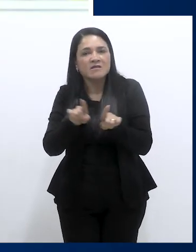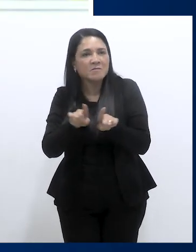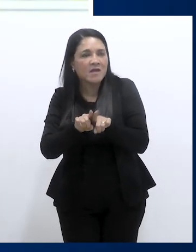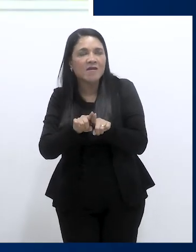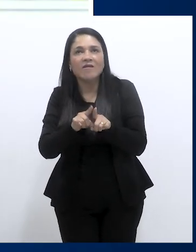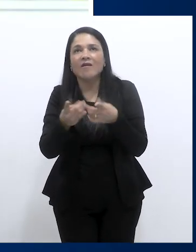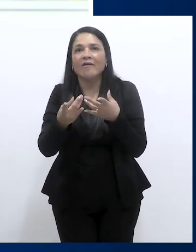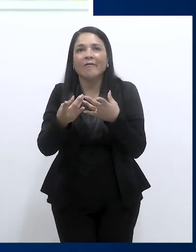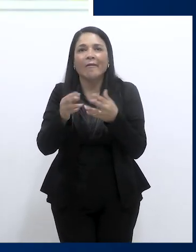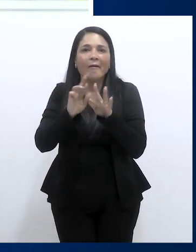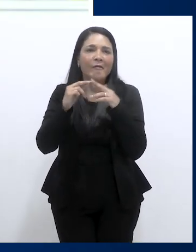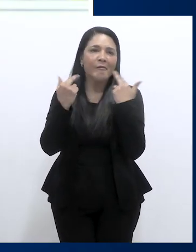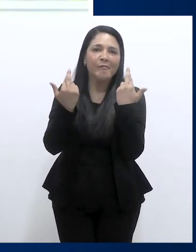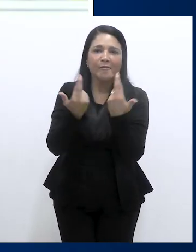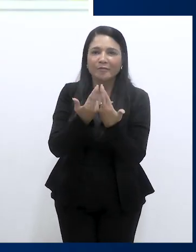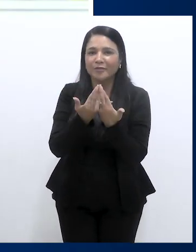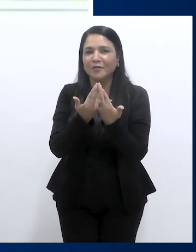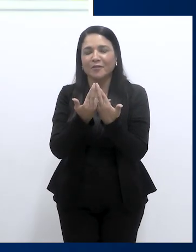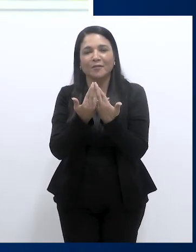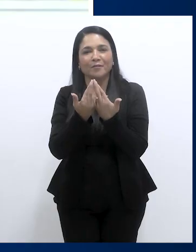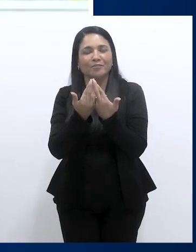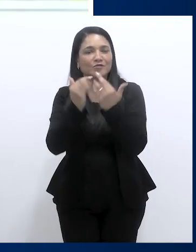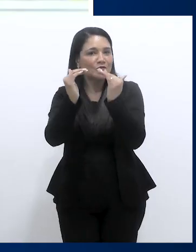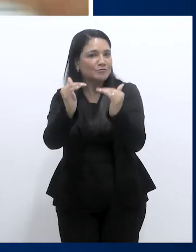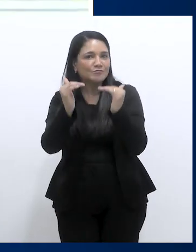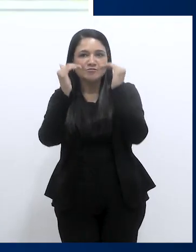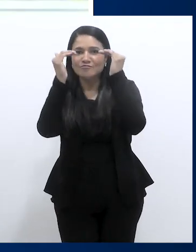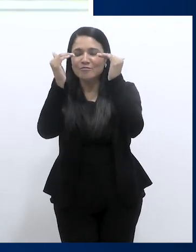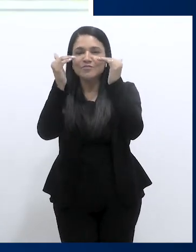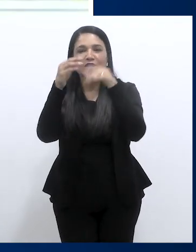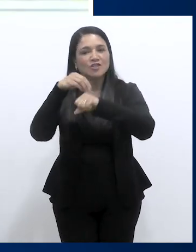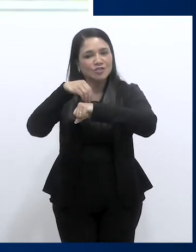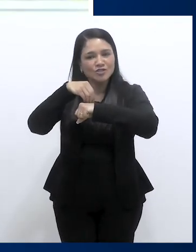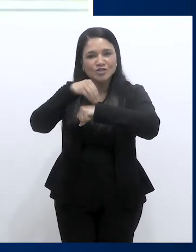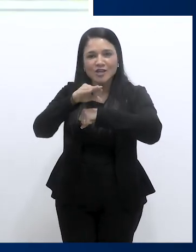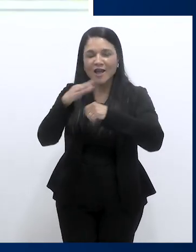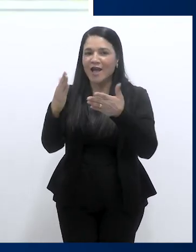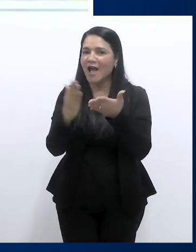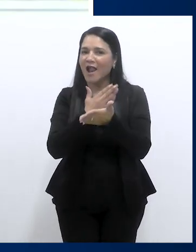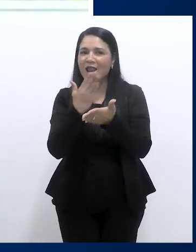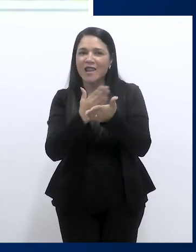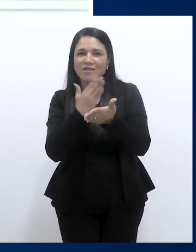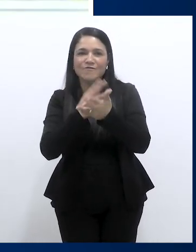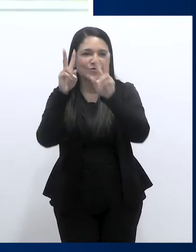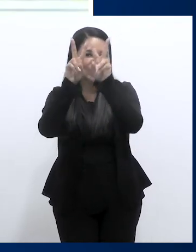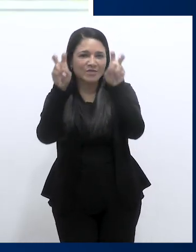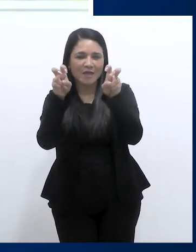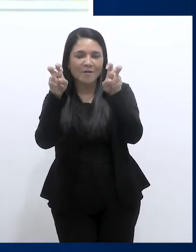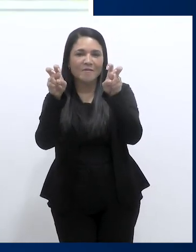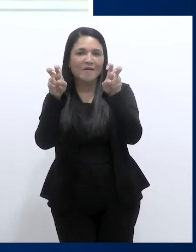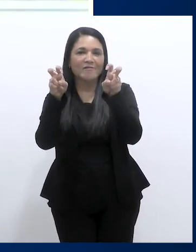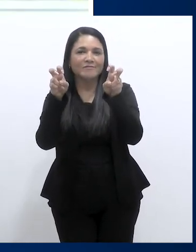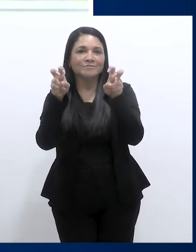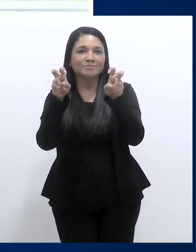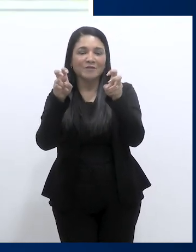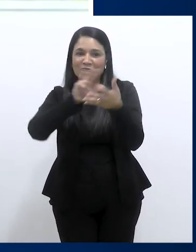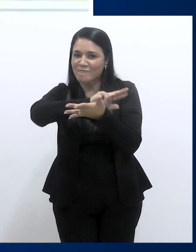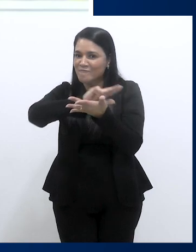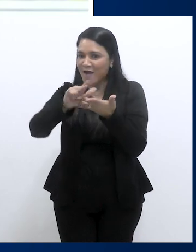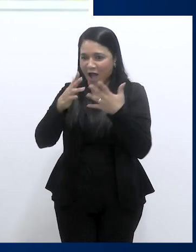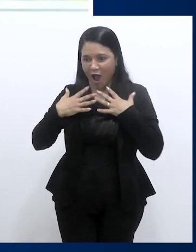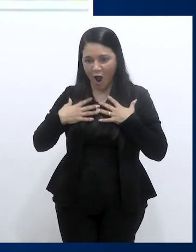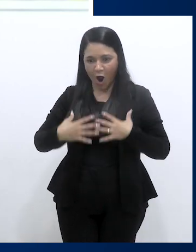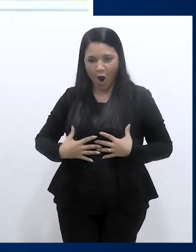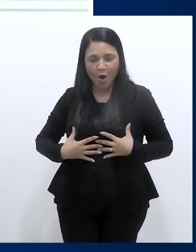de fazer uma reunião super, ela pode indicar um livro que tem, assim, muita coisa